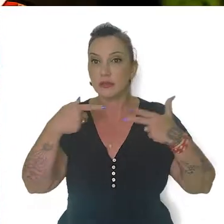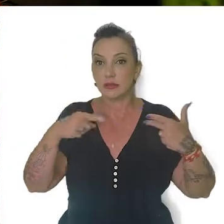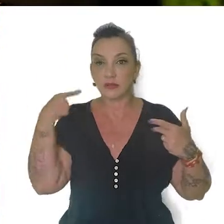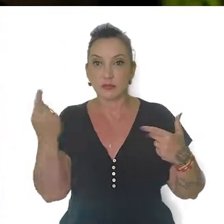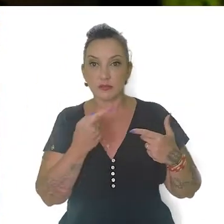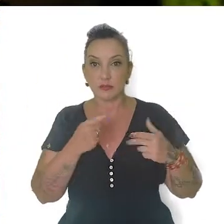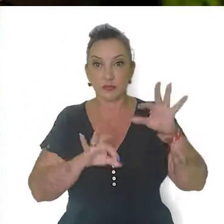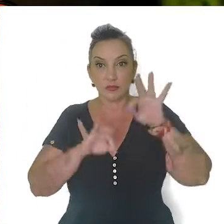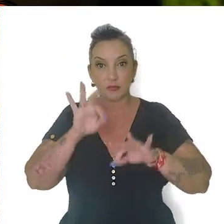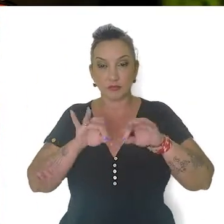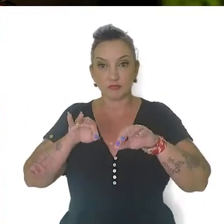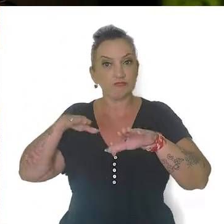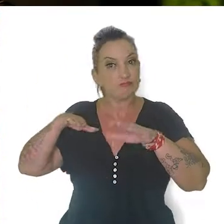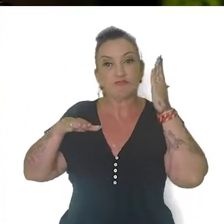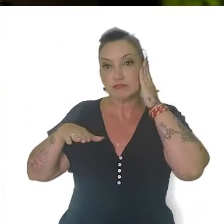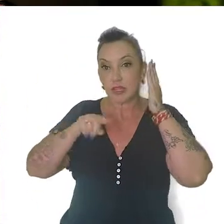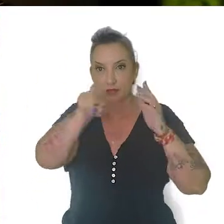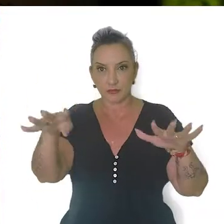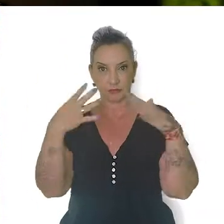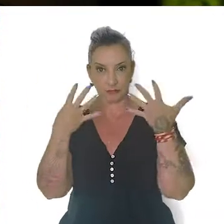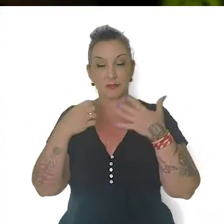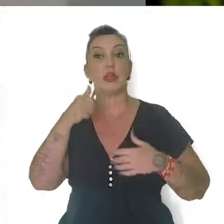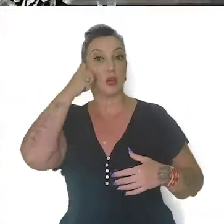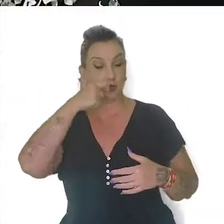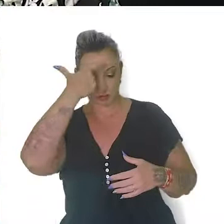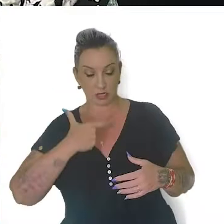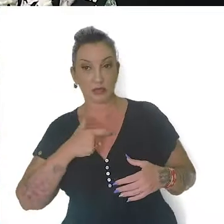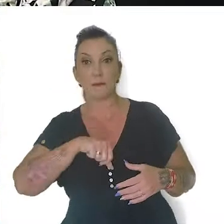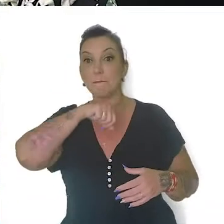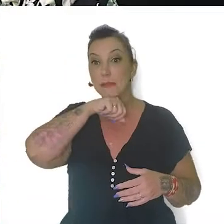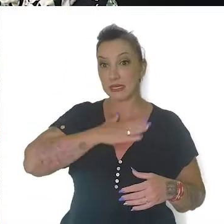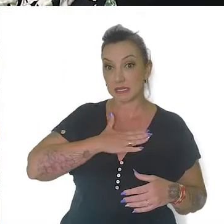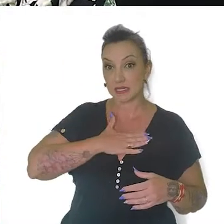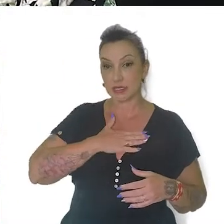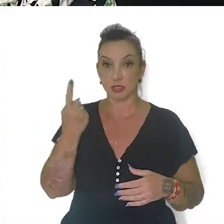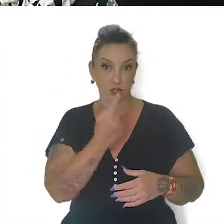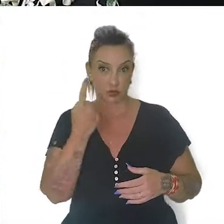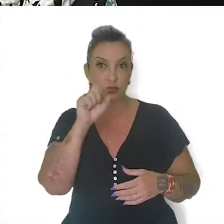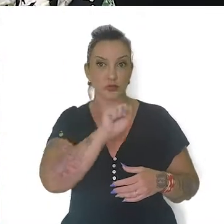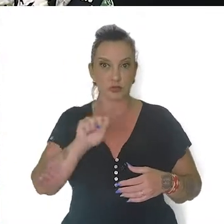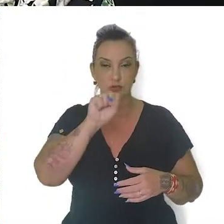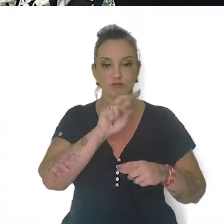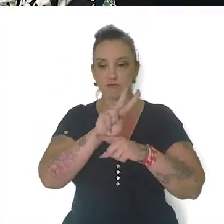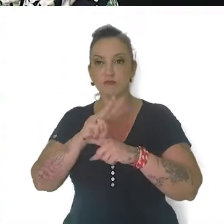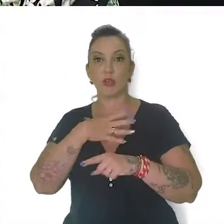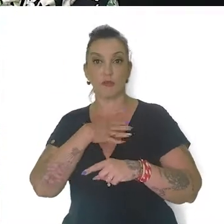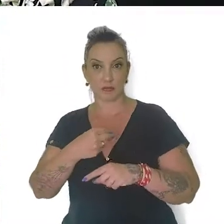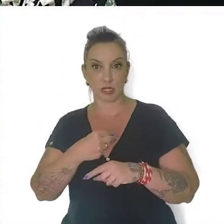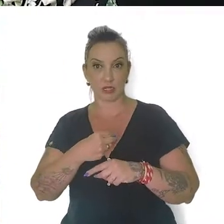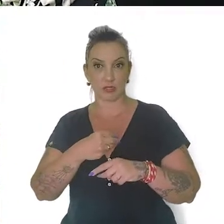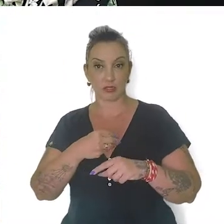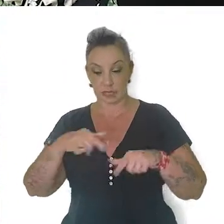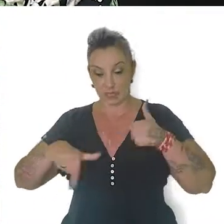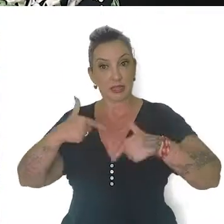a primeira coisa que eu nasci em minha oficina de discotecagem era: vocês estão me vendo? Eu sou mulher, sou mãe, mãe solo, né?